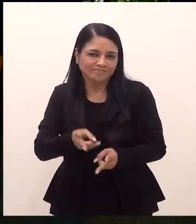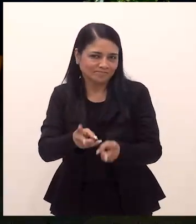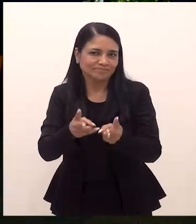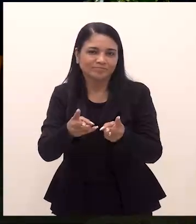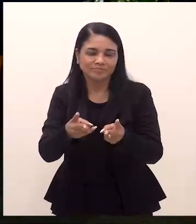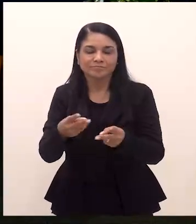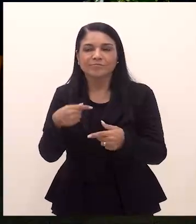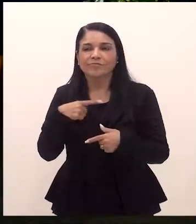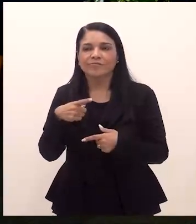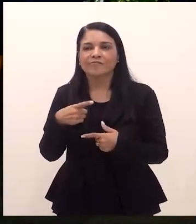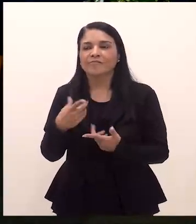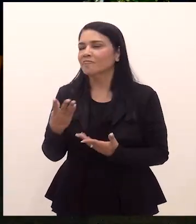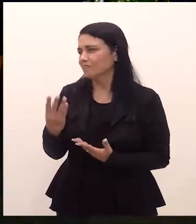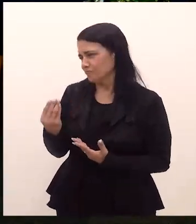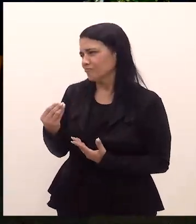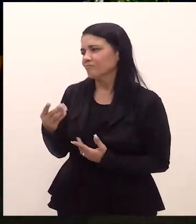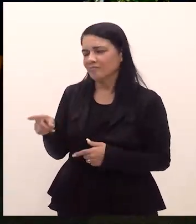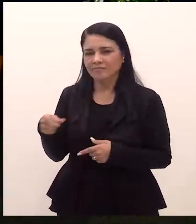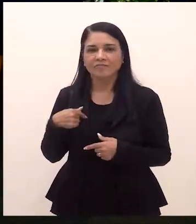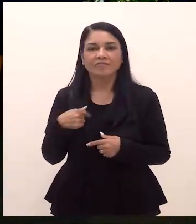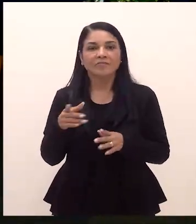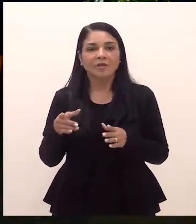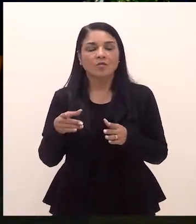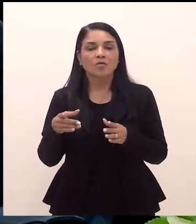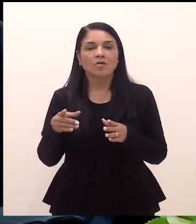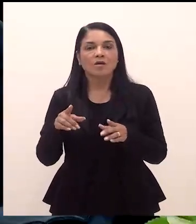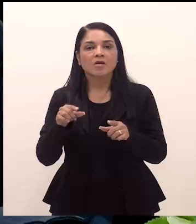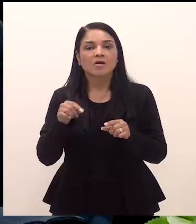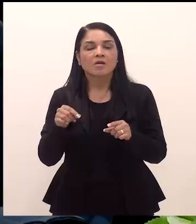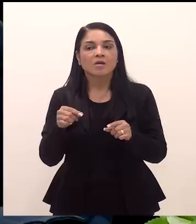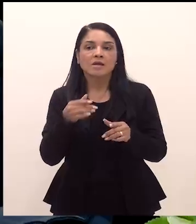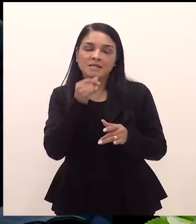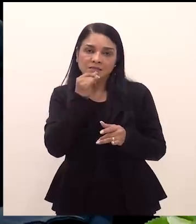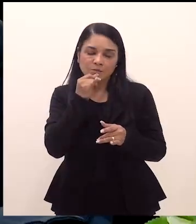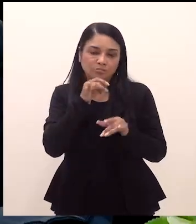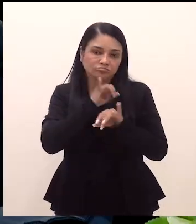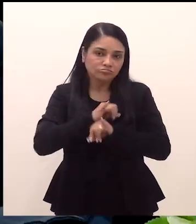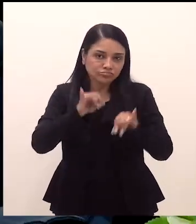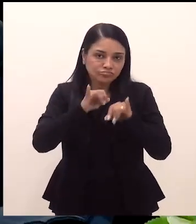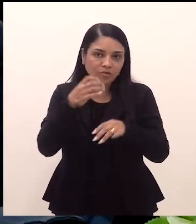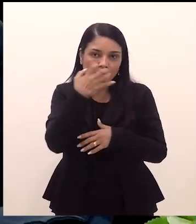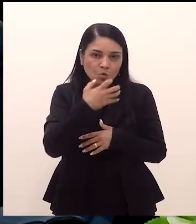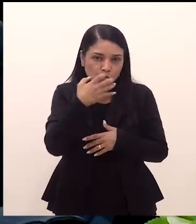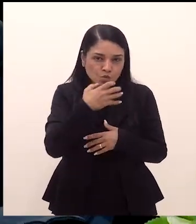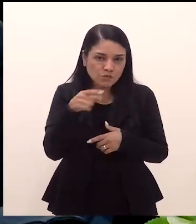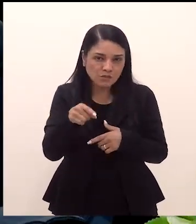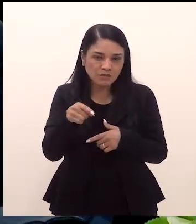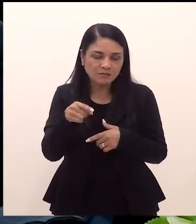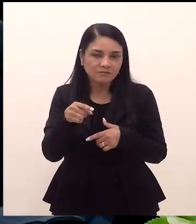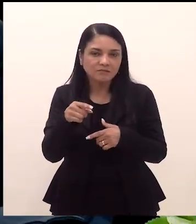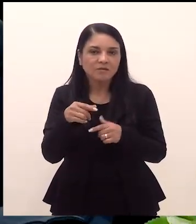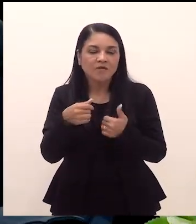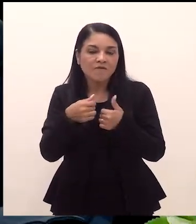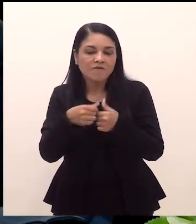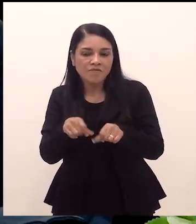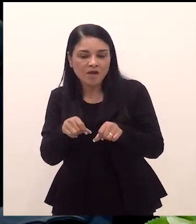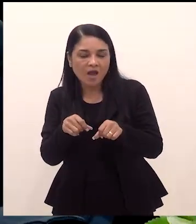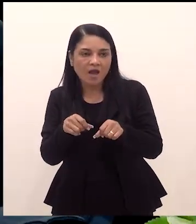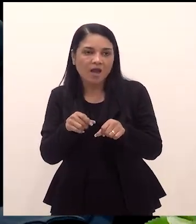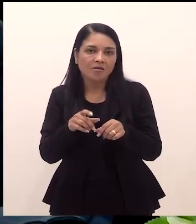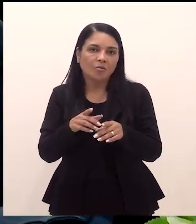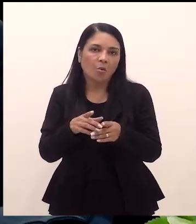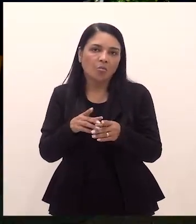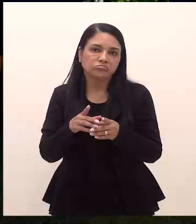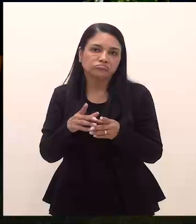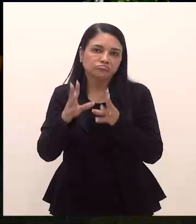muita. E aí chega no mercado, uma coisa é chegar, outra coisa é ficar. Tem alguma explicação para esse